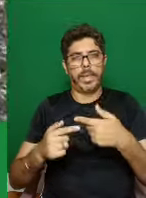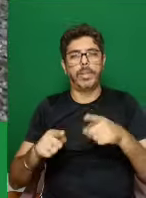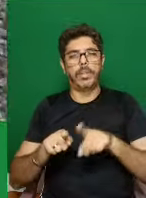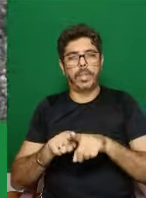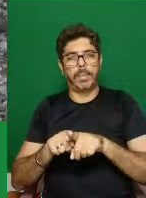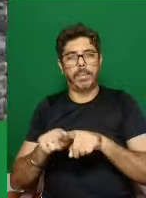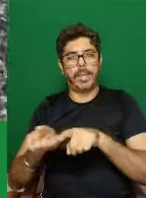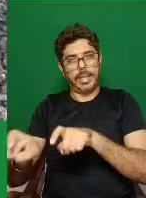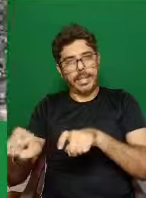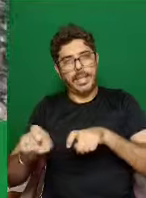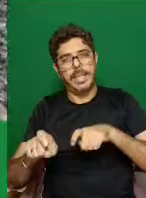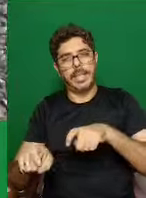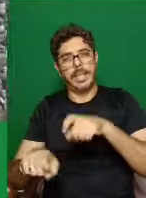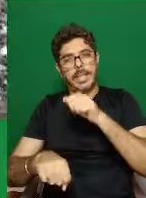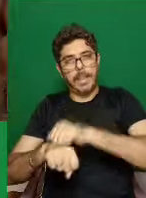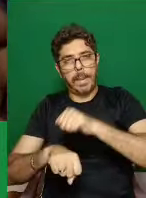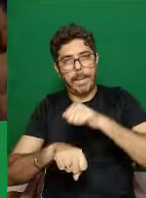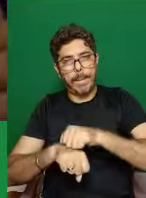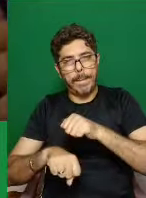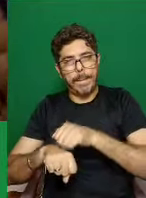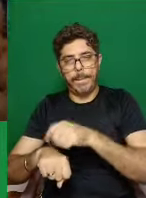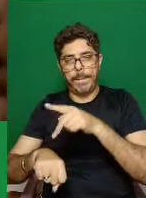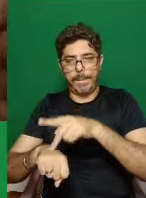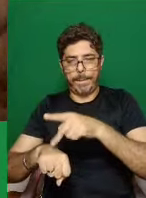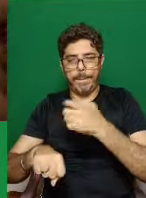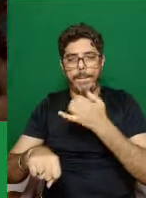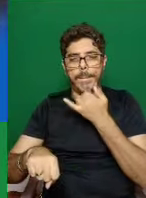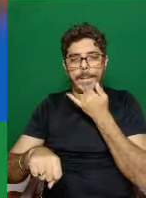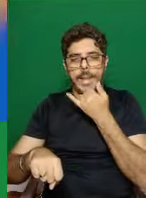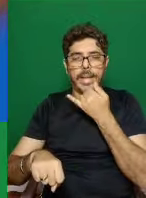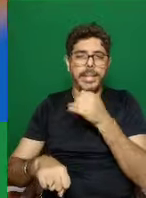indústrias alimentícias e de mineração. Na